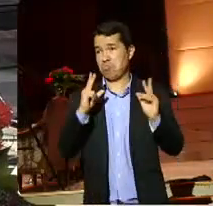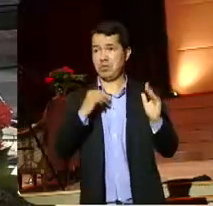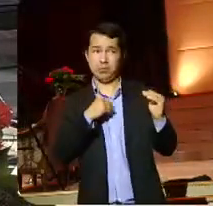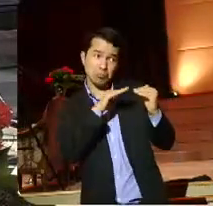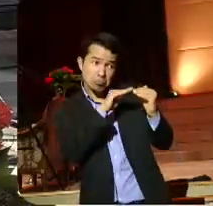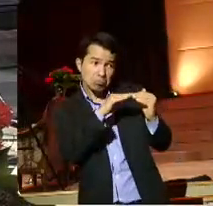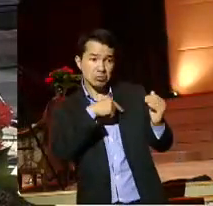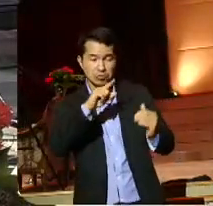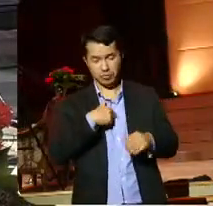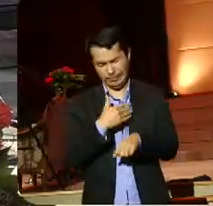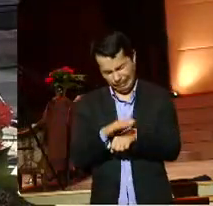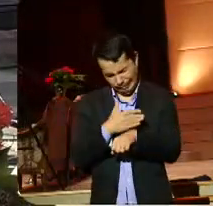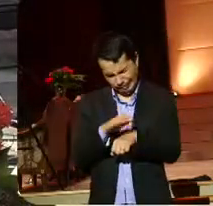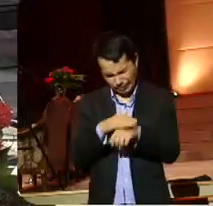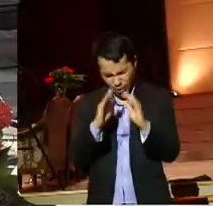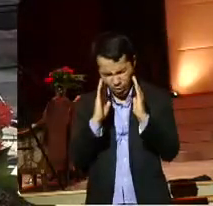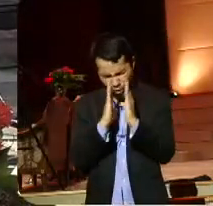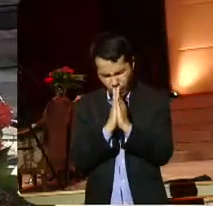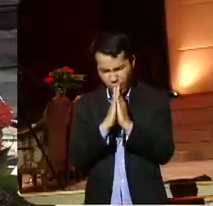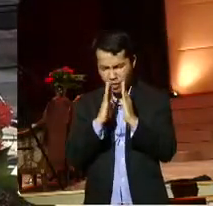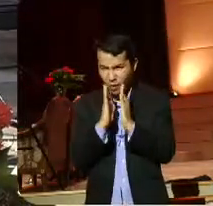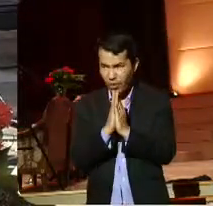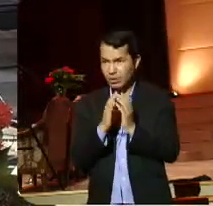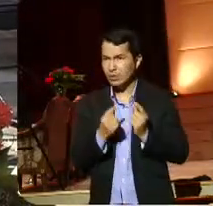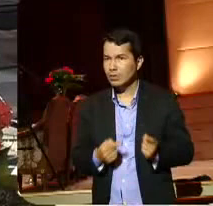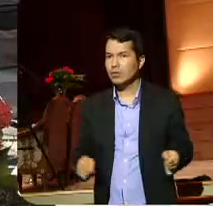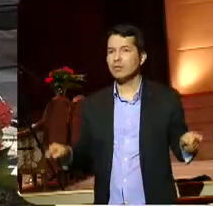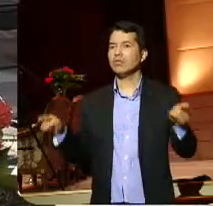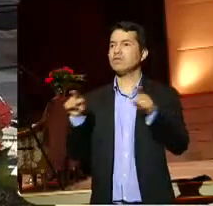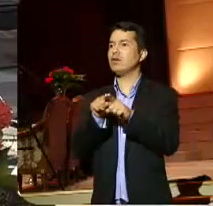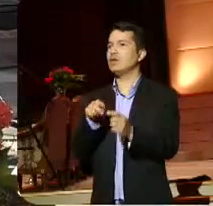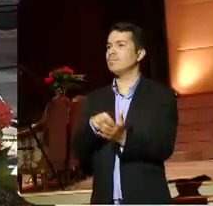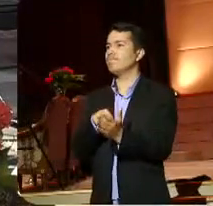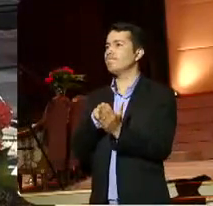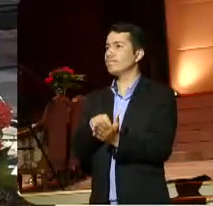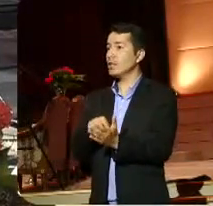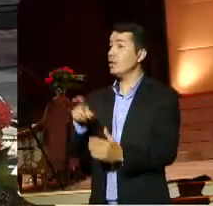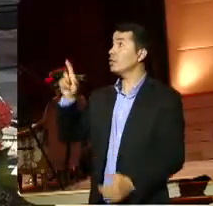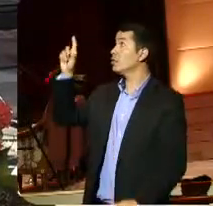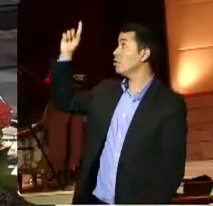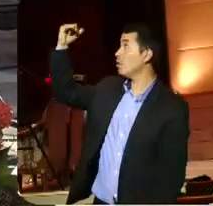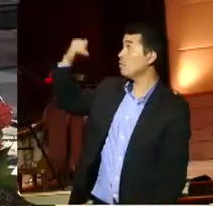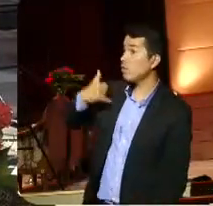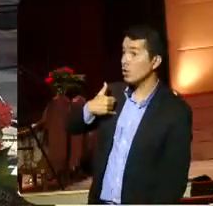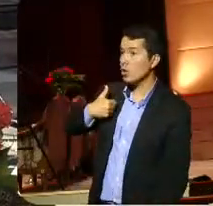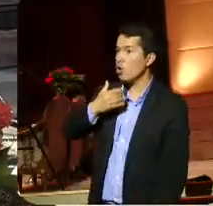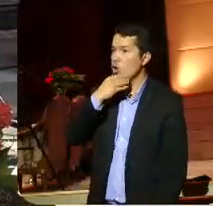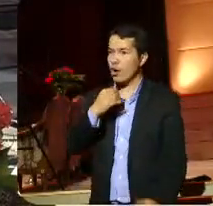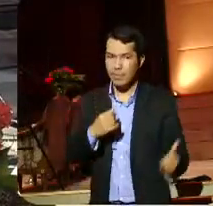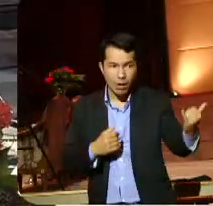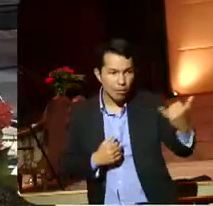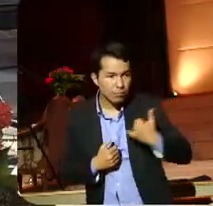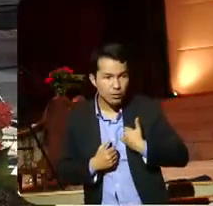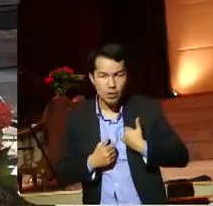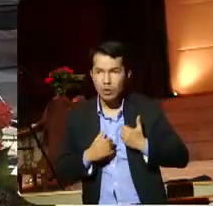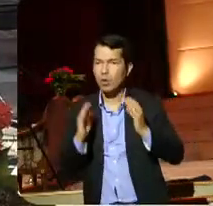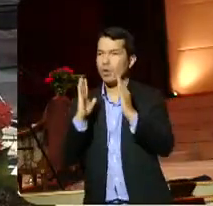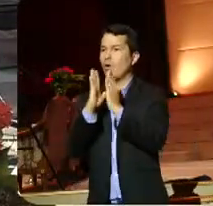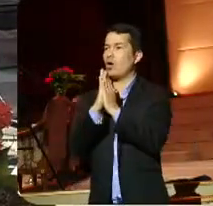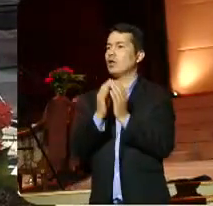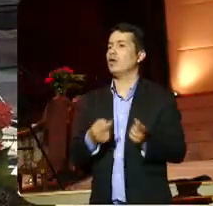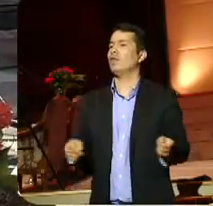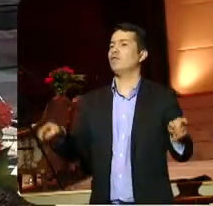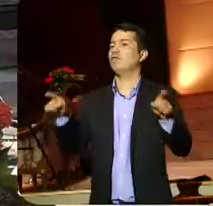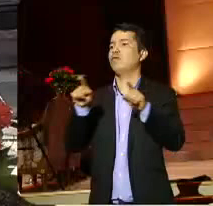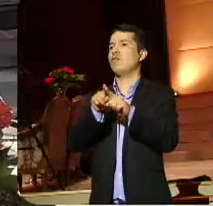coisa estranha aqui, porque ele falou exatamente o que Deus falou comigo. E então ele começou a orar por restauração. E